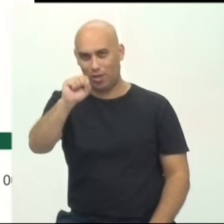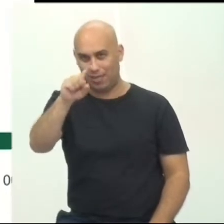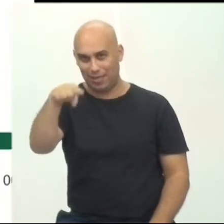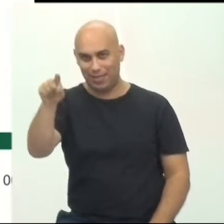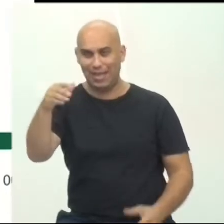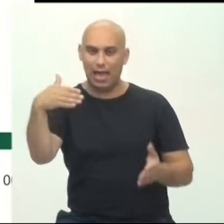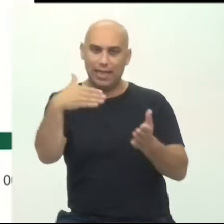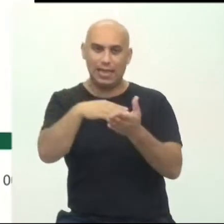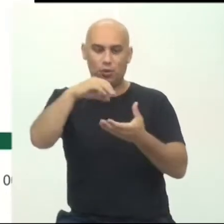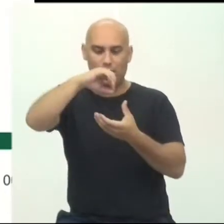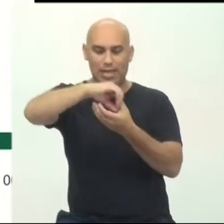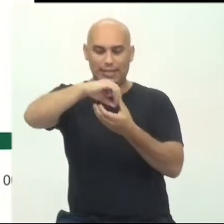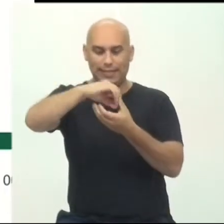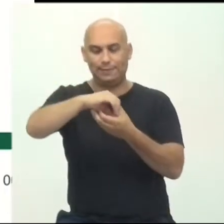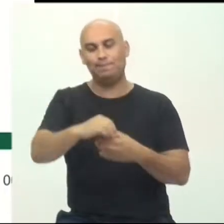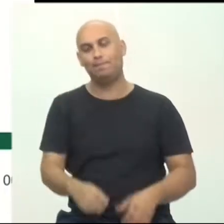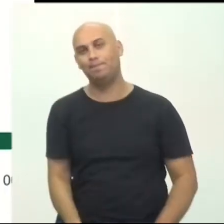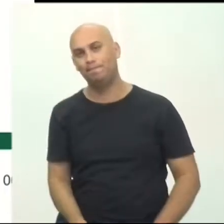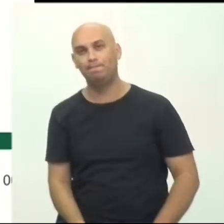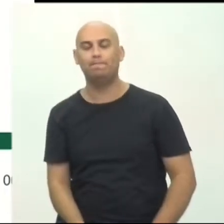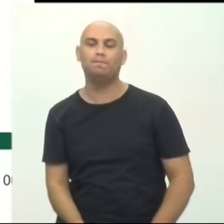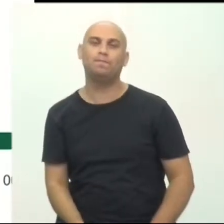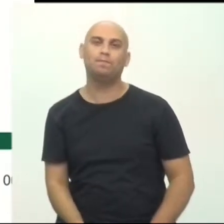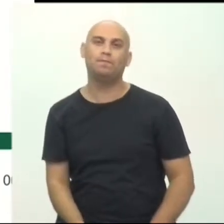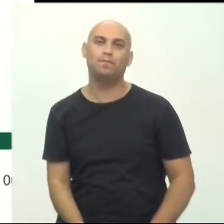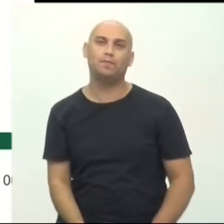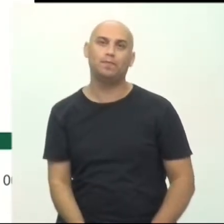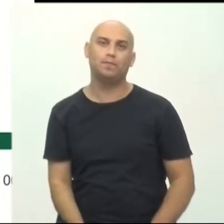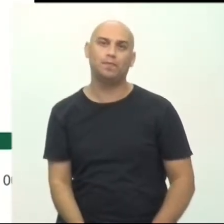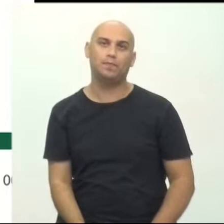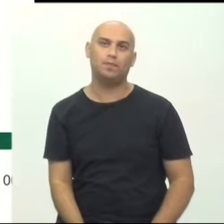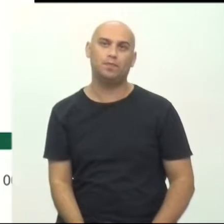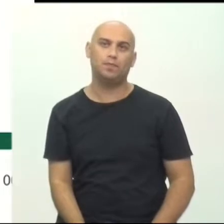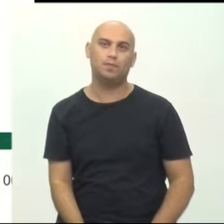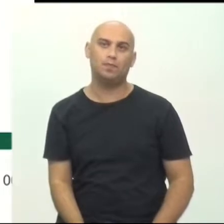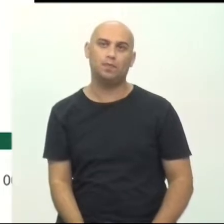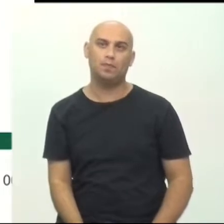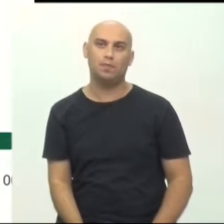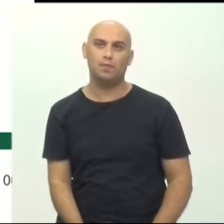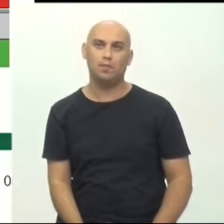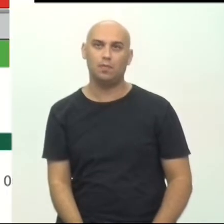Pode passar, por gente. Volta muito. Volta 1.